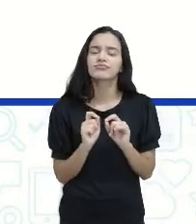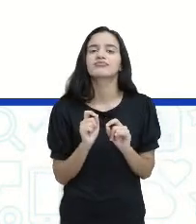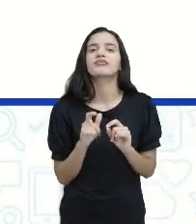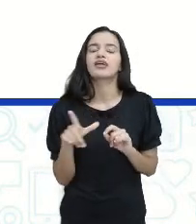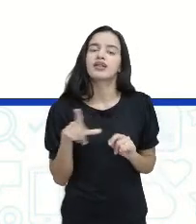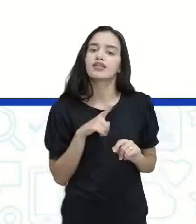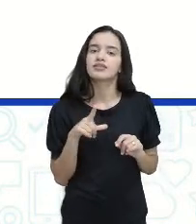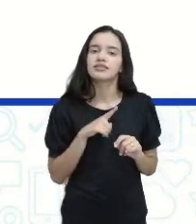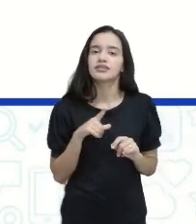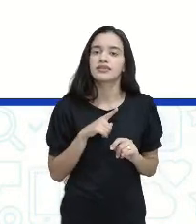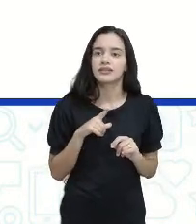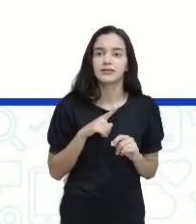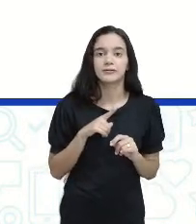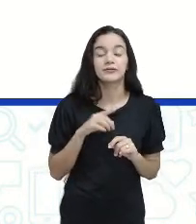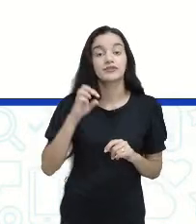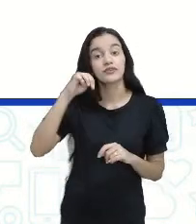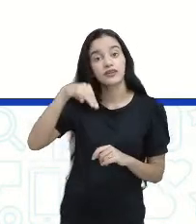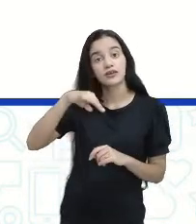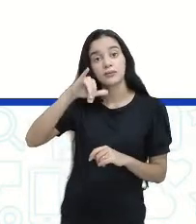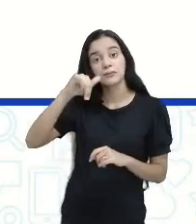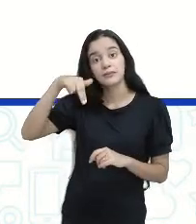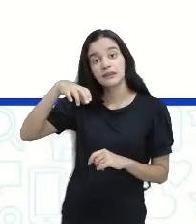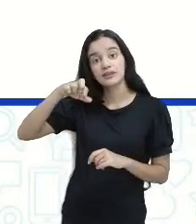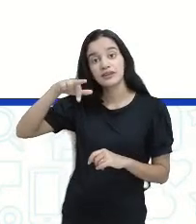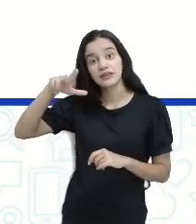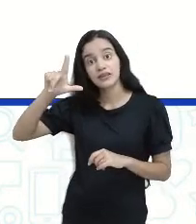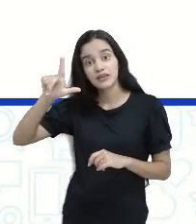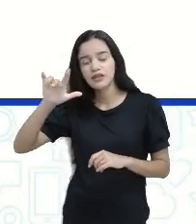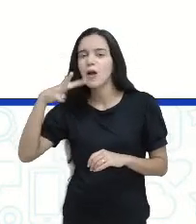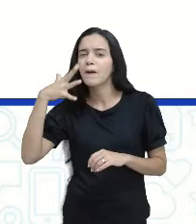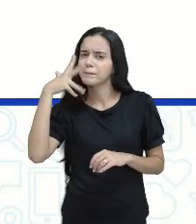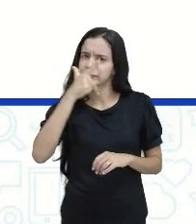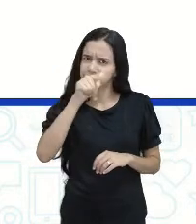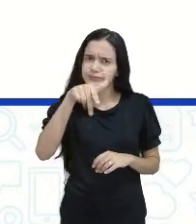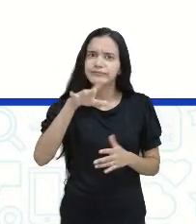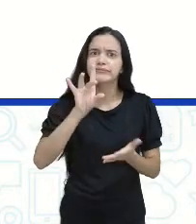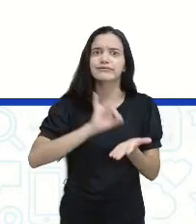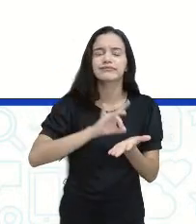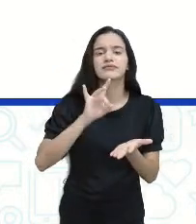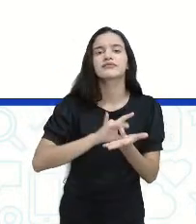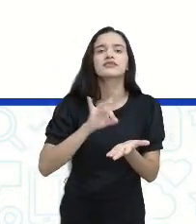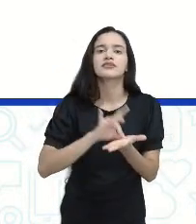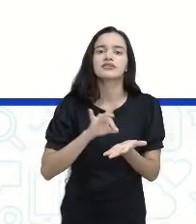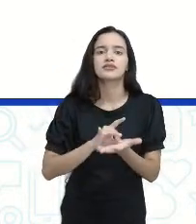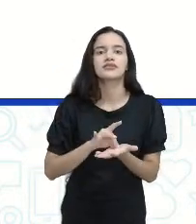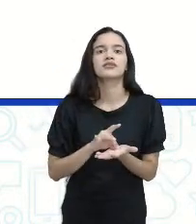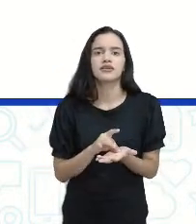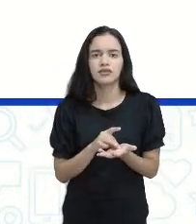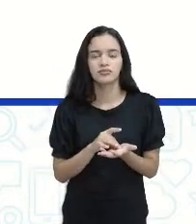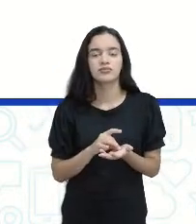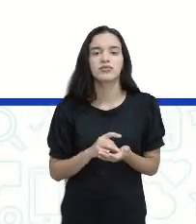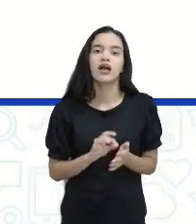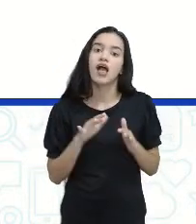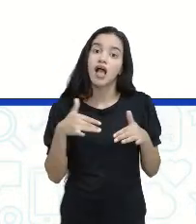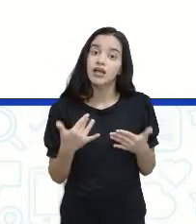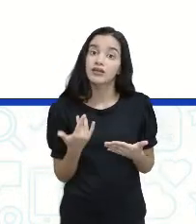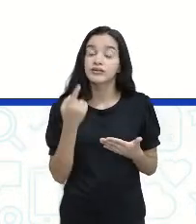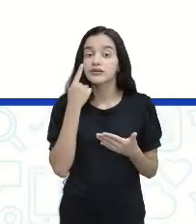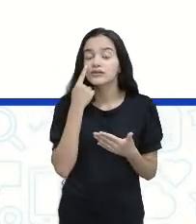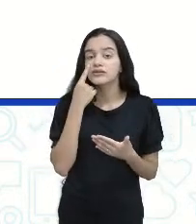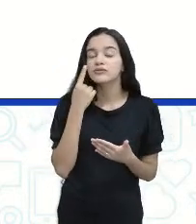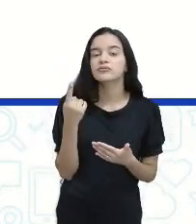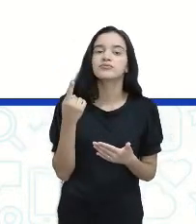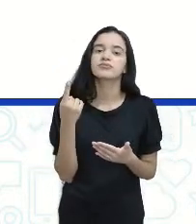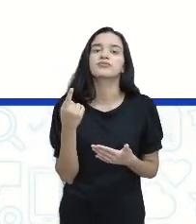obtido aí desse mineral, né? Olha aí, esse mineral é bonito, né? A representação dele. Não é isso? Então, verdinho,